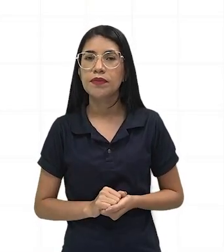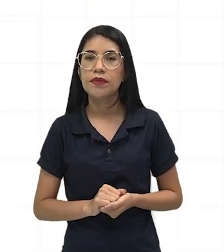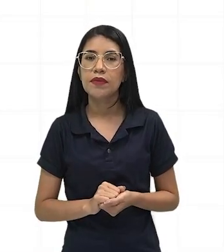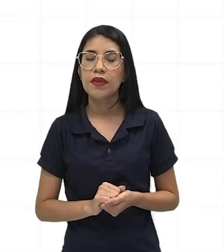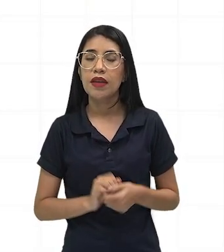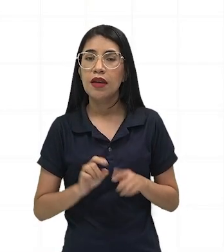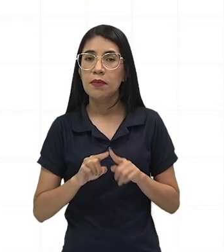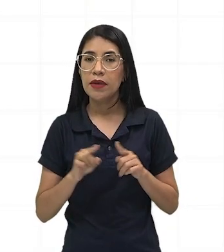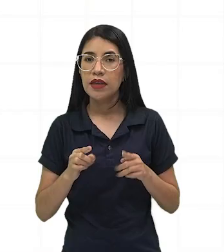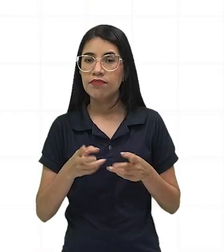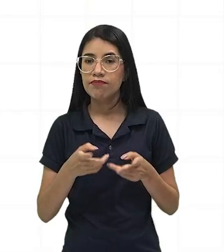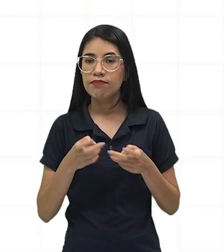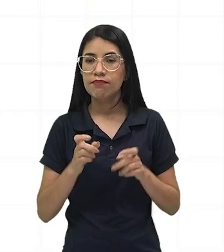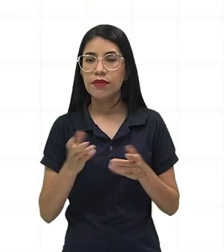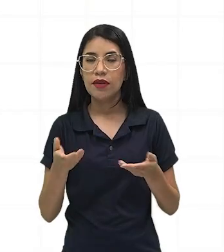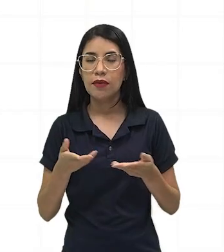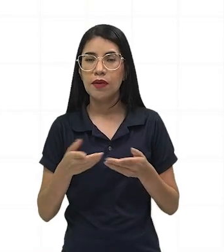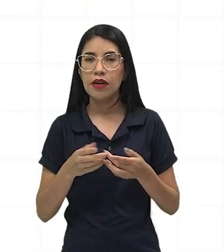se a gente for juntar, ó,